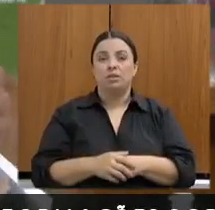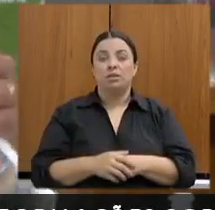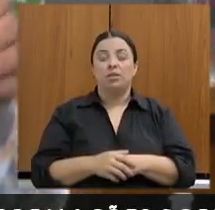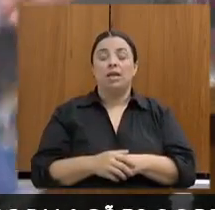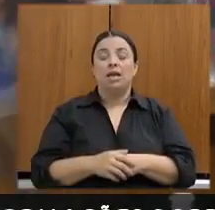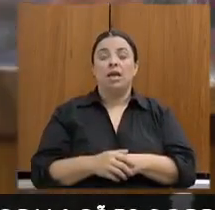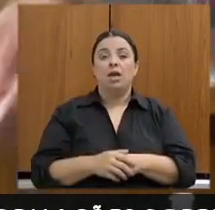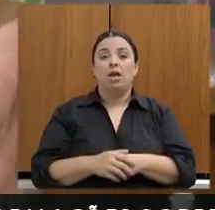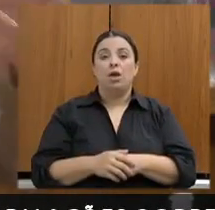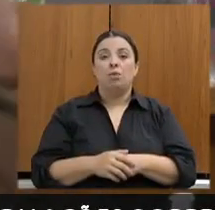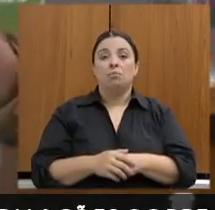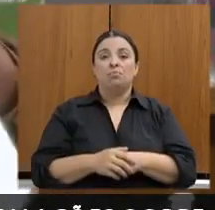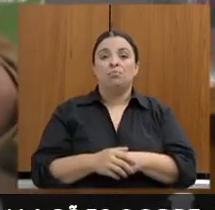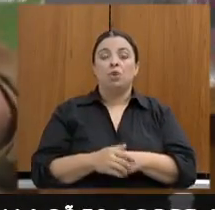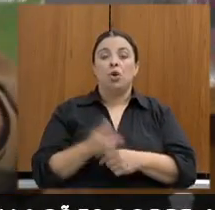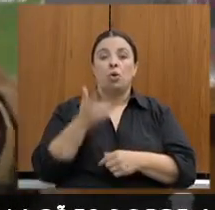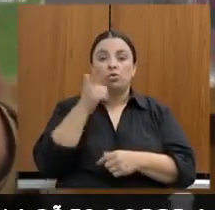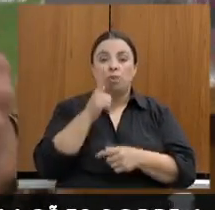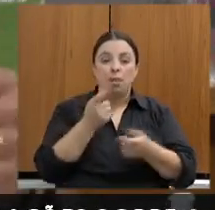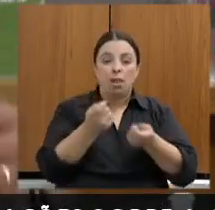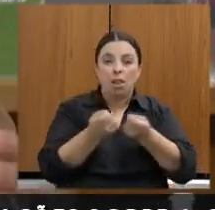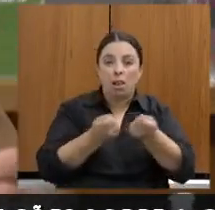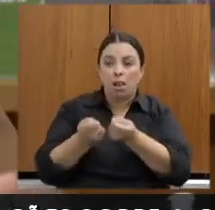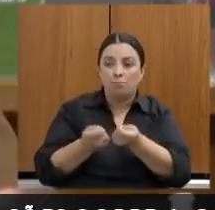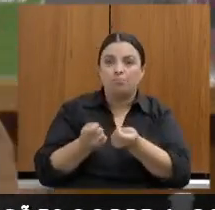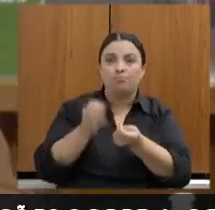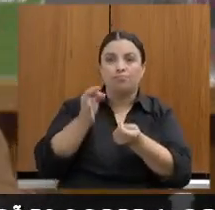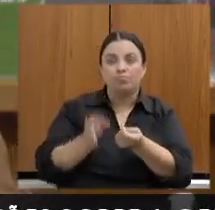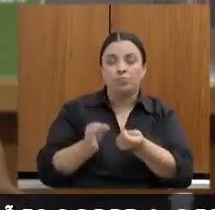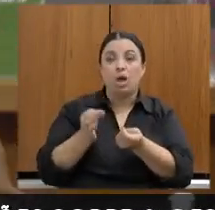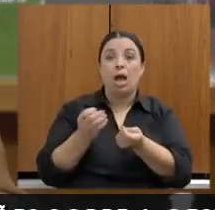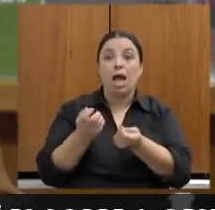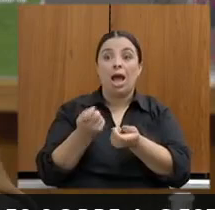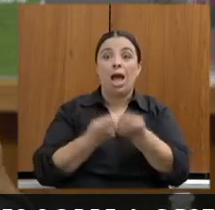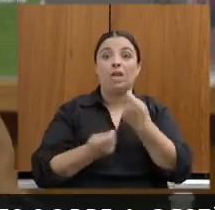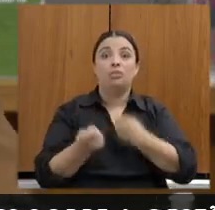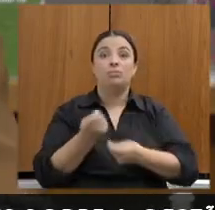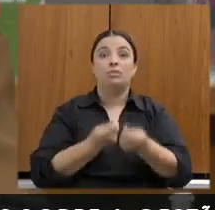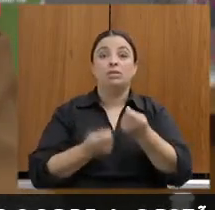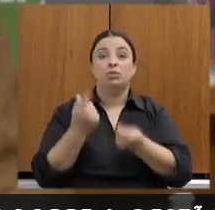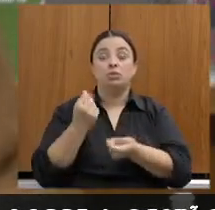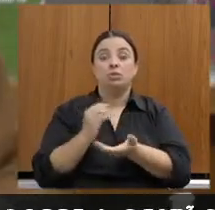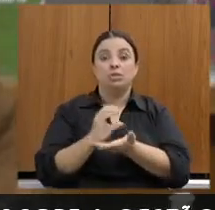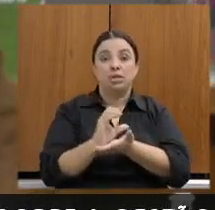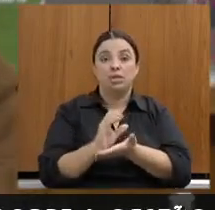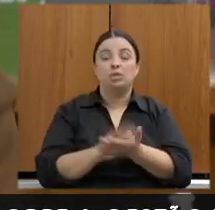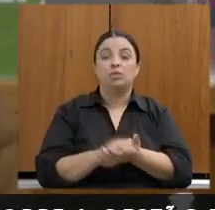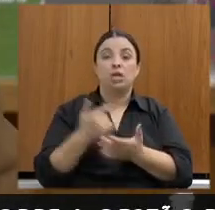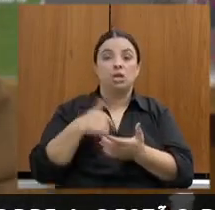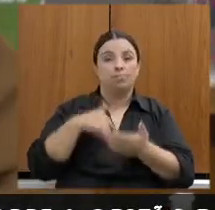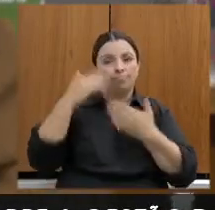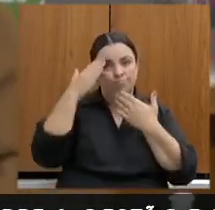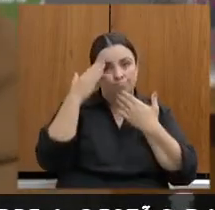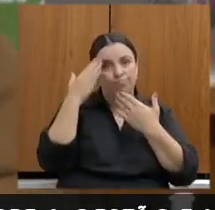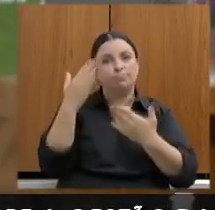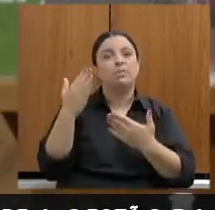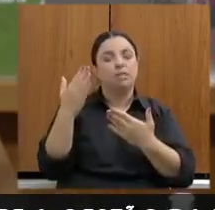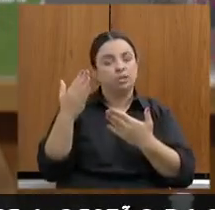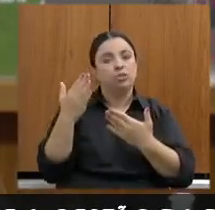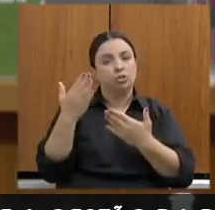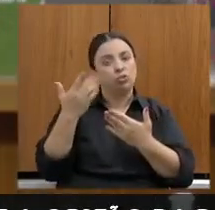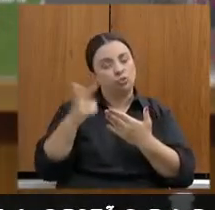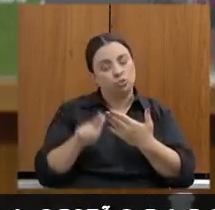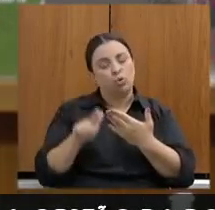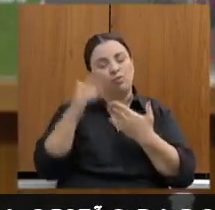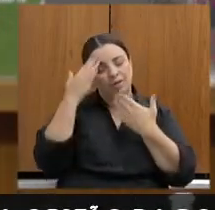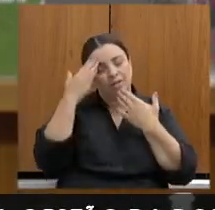é o que a gente começa aqui já pela a contribuição né E a nossa gratidão novamente registrado aqui